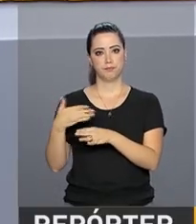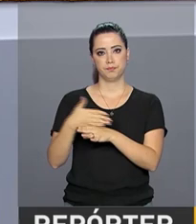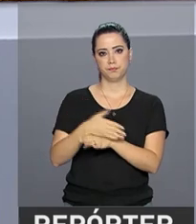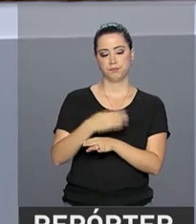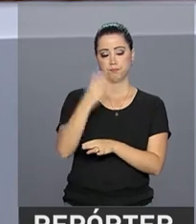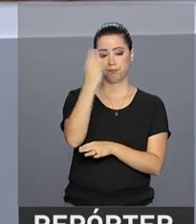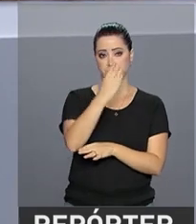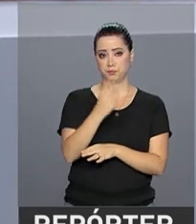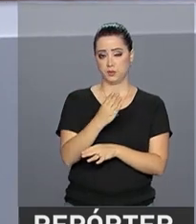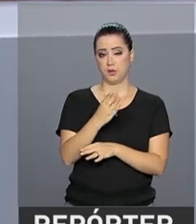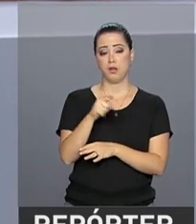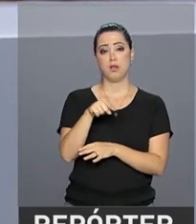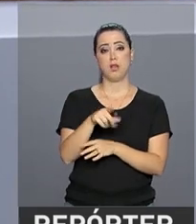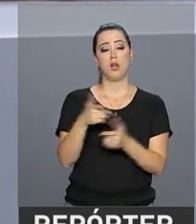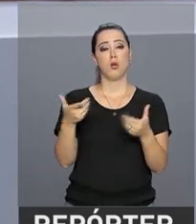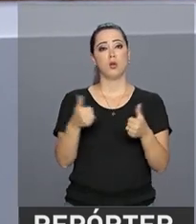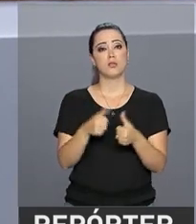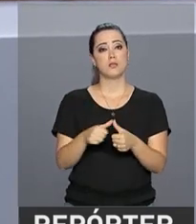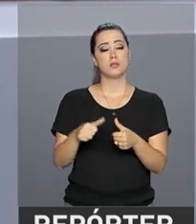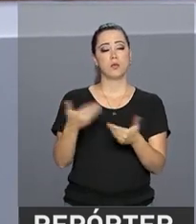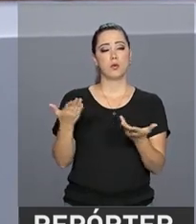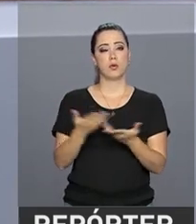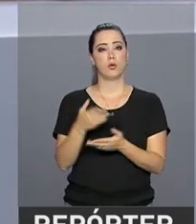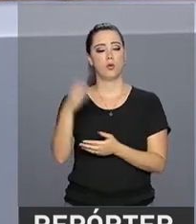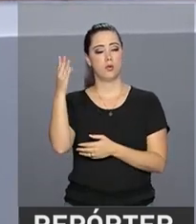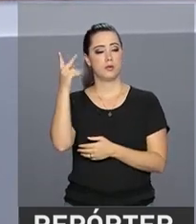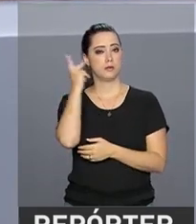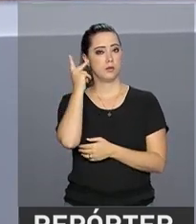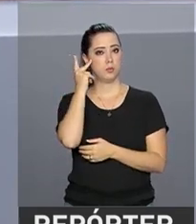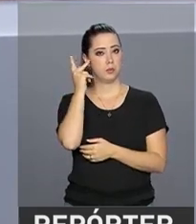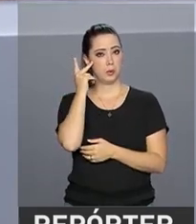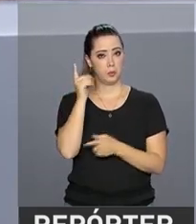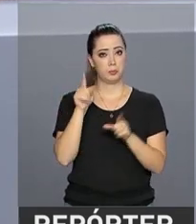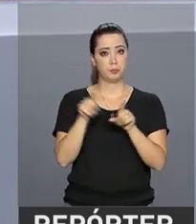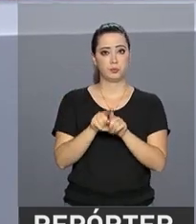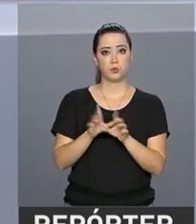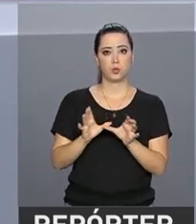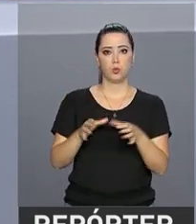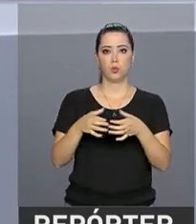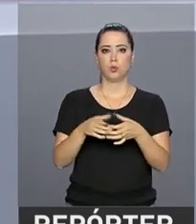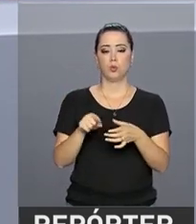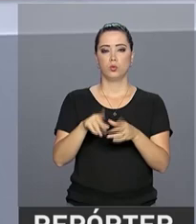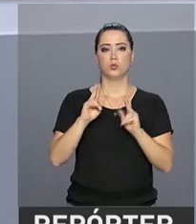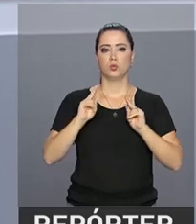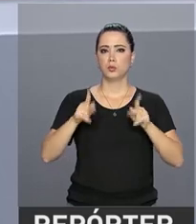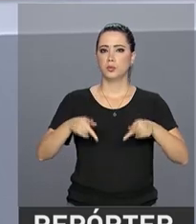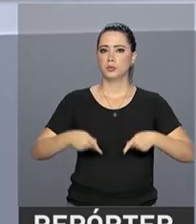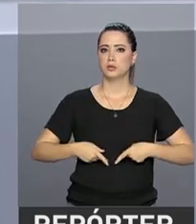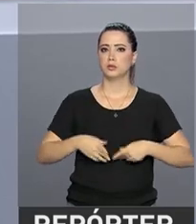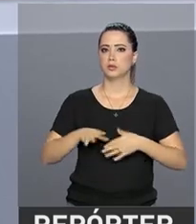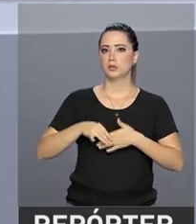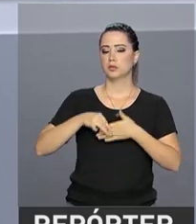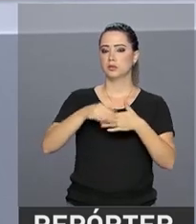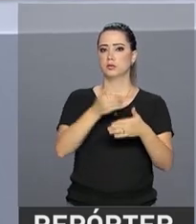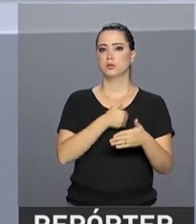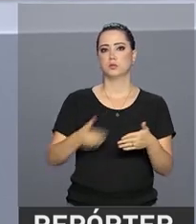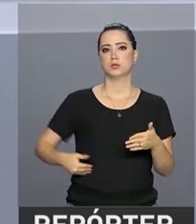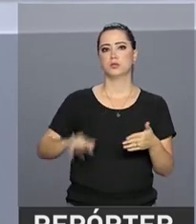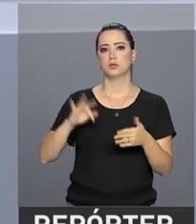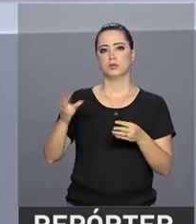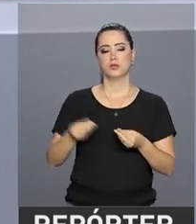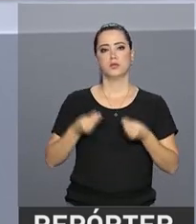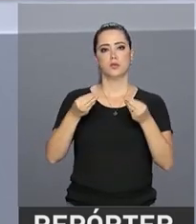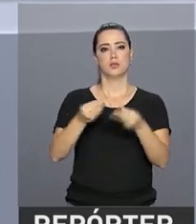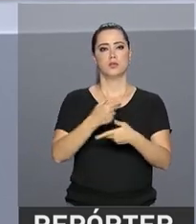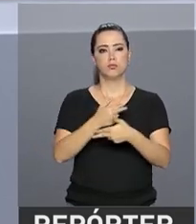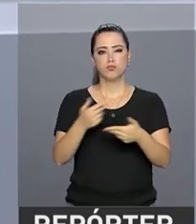a São Paulo após transferência de Roraima. A Força Tarefa Humanitária, coordenada pelo governo federal, vai garantir dormitório,